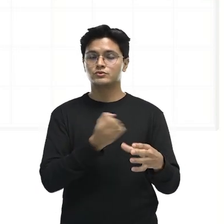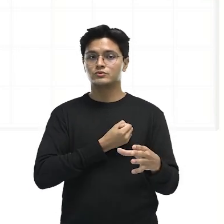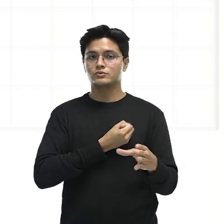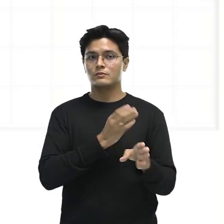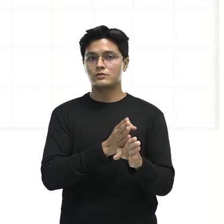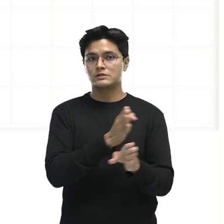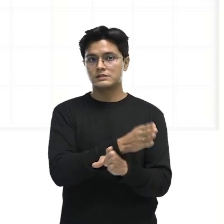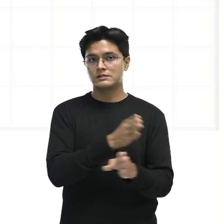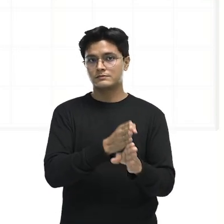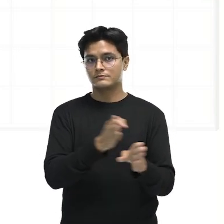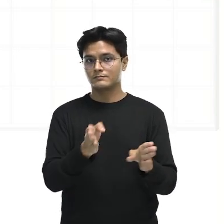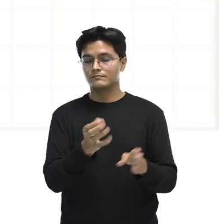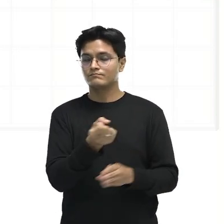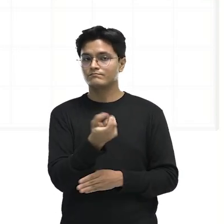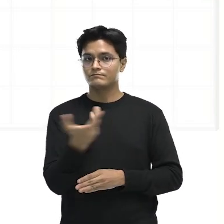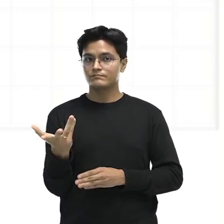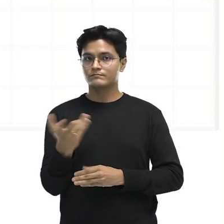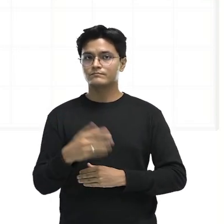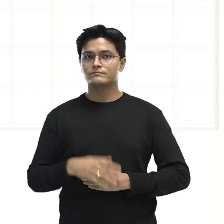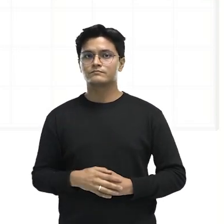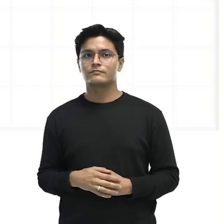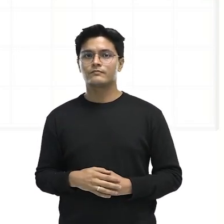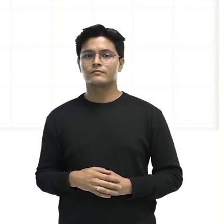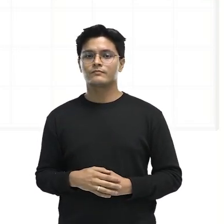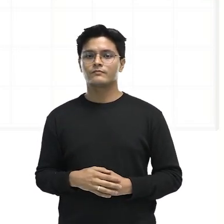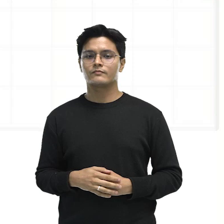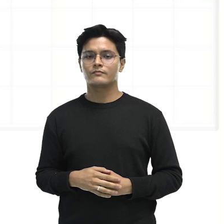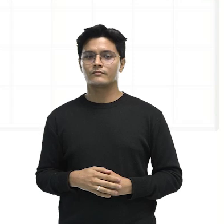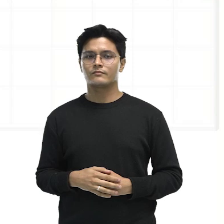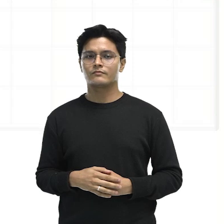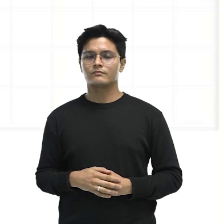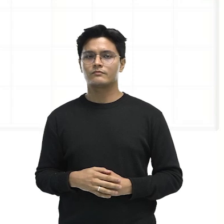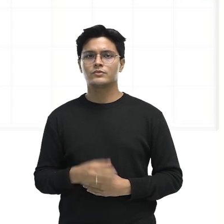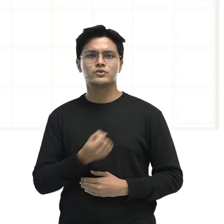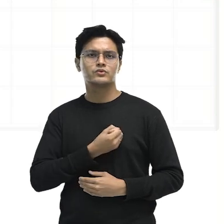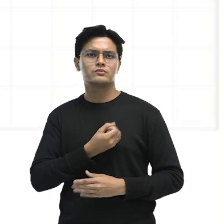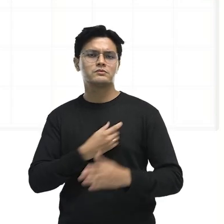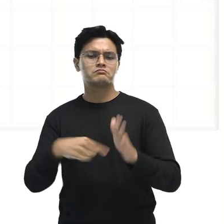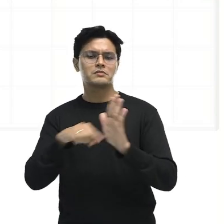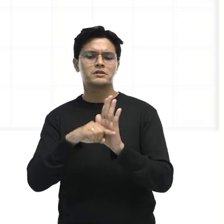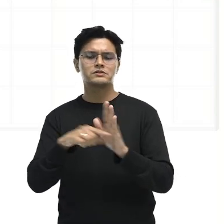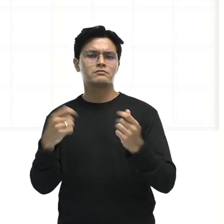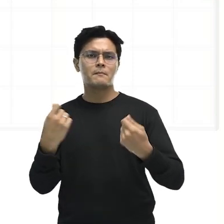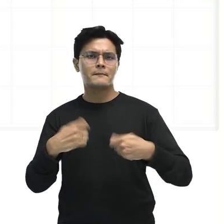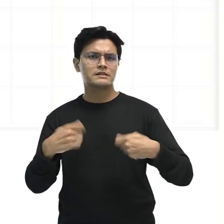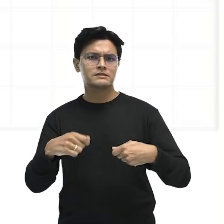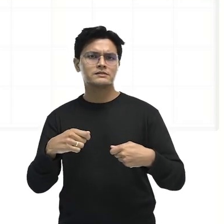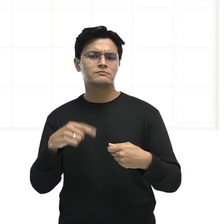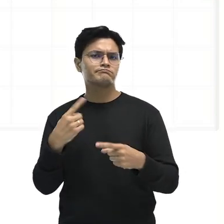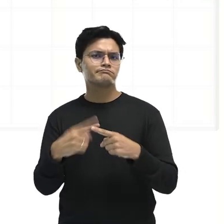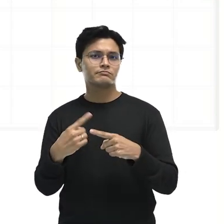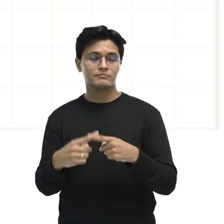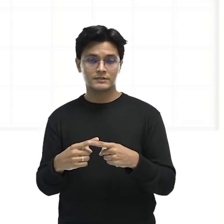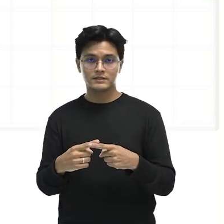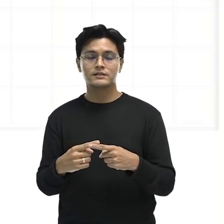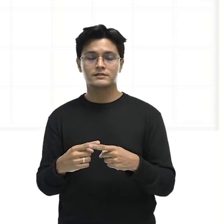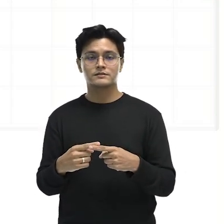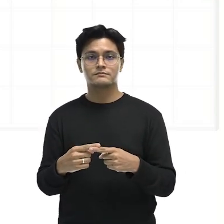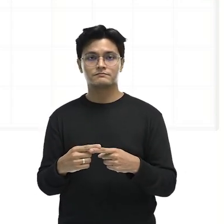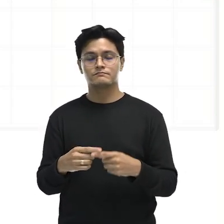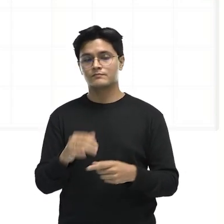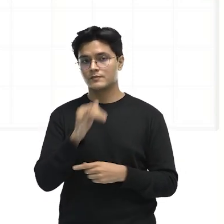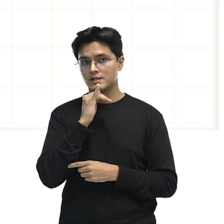números inteiros. Bom, para que a gente precisa de números negativos? Se a gente observar muitas